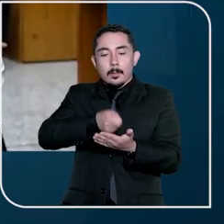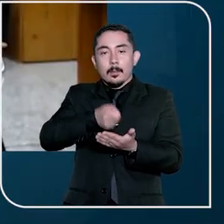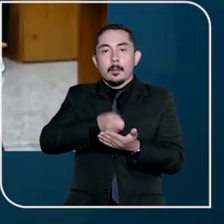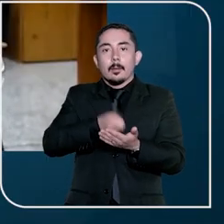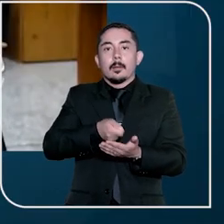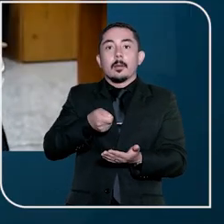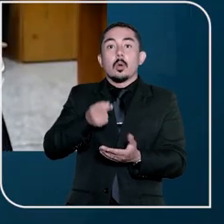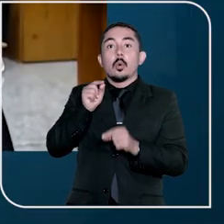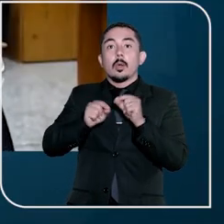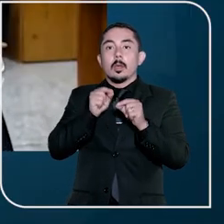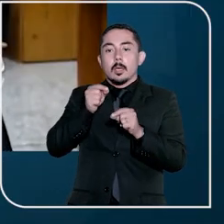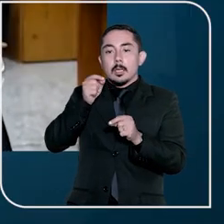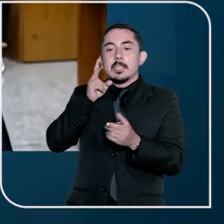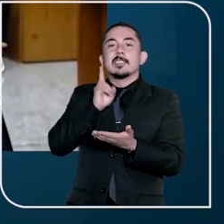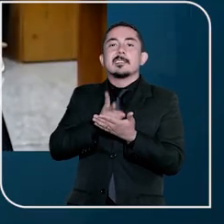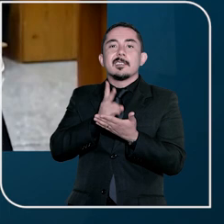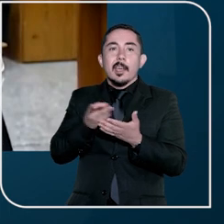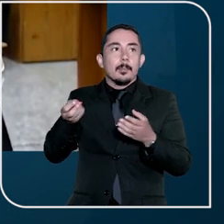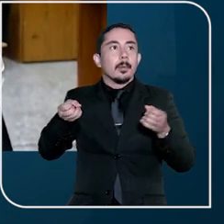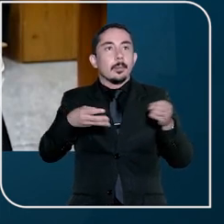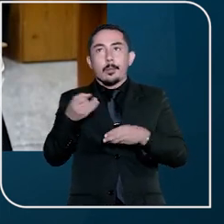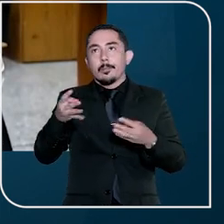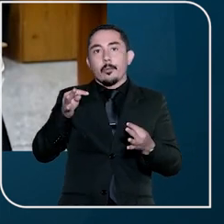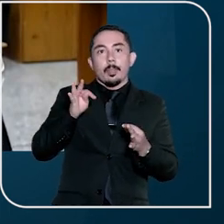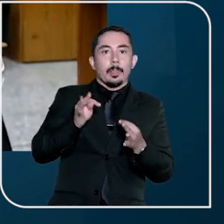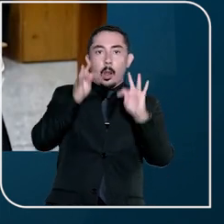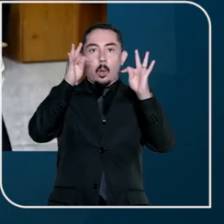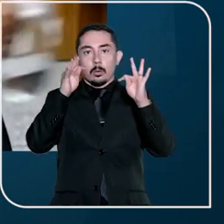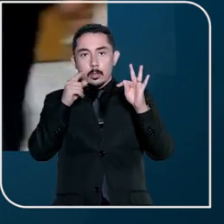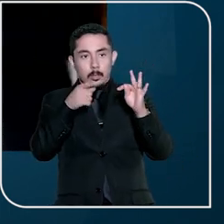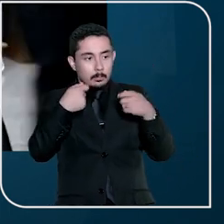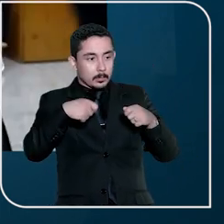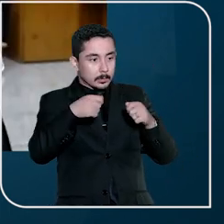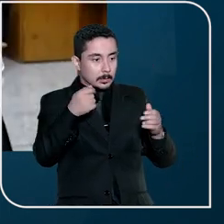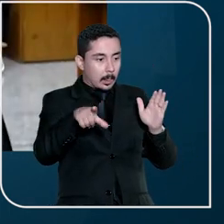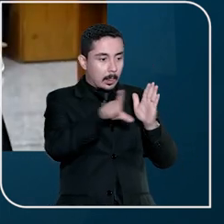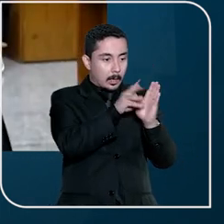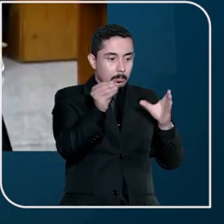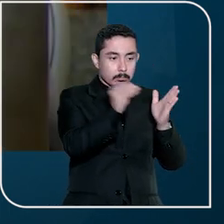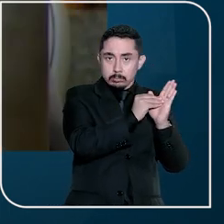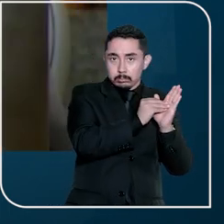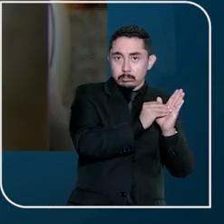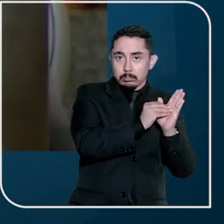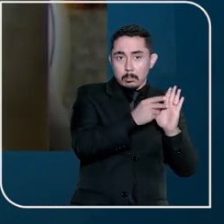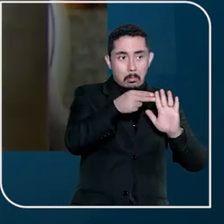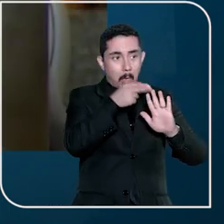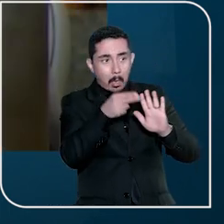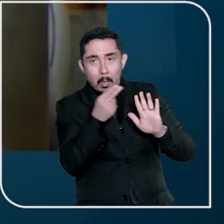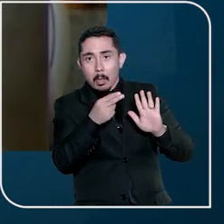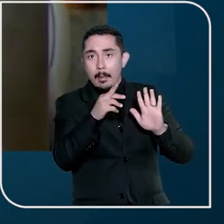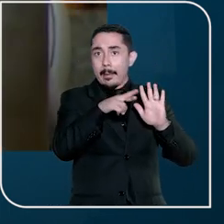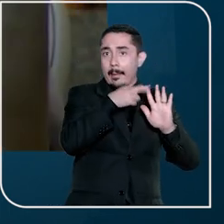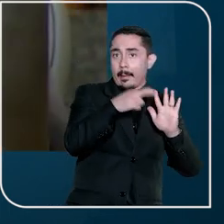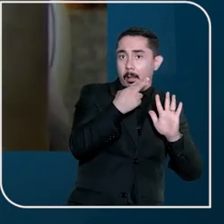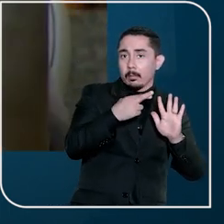cada inovação tecnológica que Facilite a comunicação e as notificações para fins empresariais a necessidade de uma regulamentação normativa